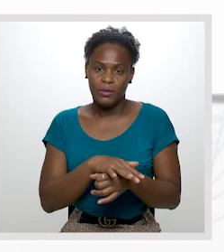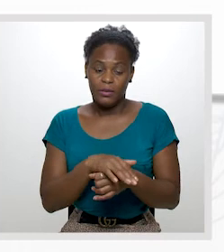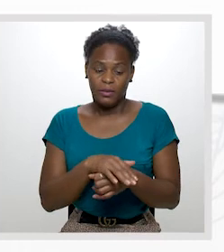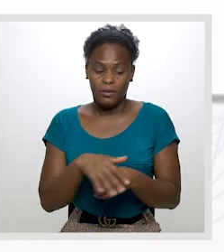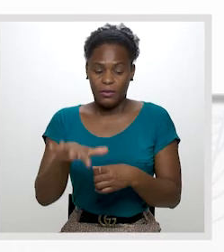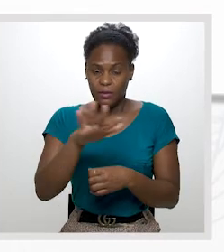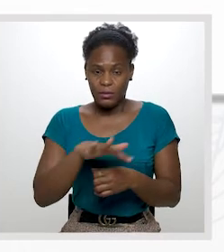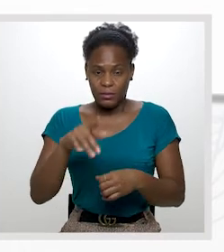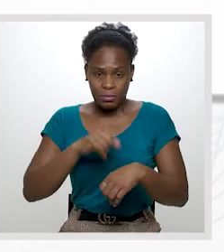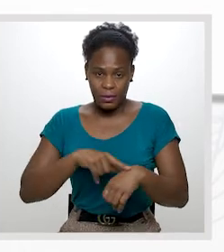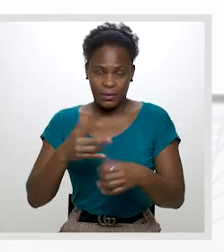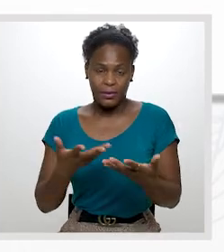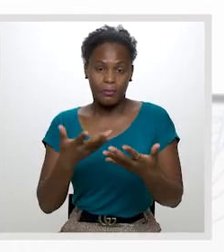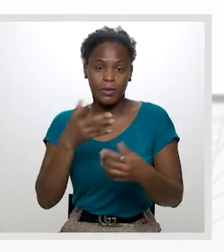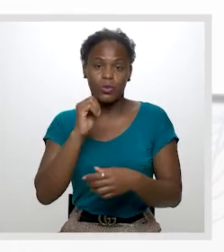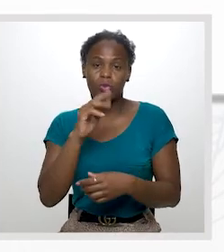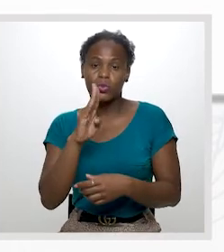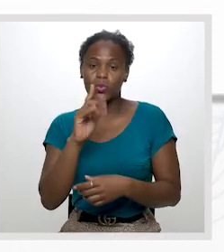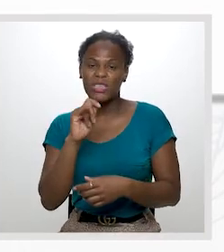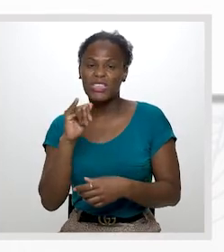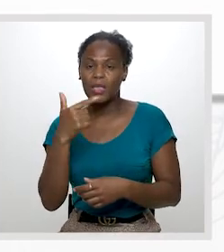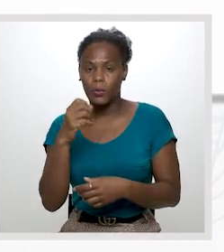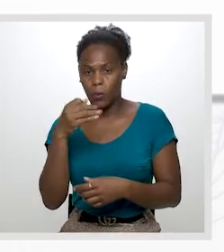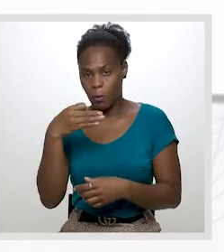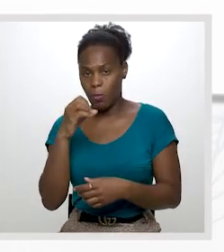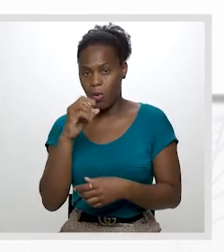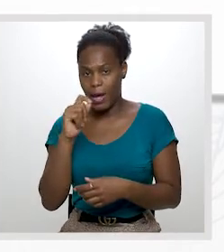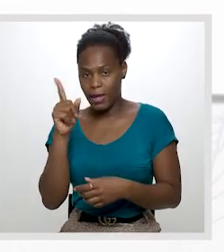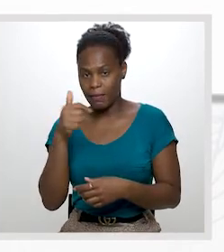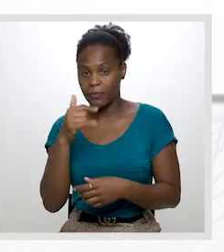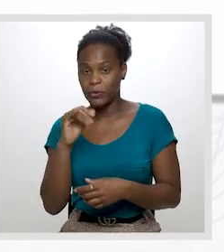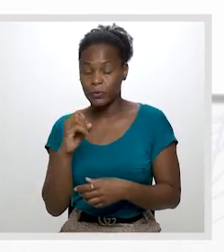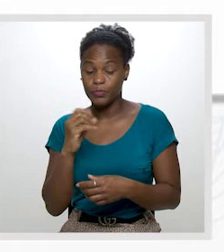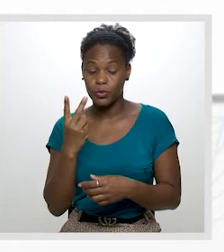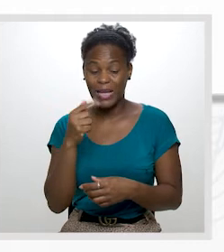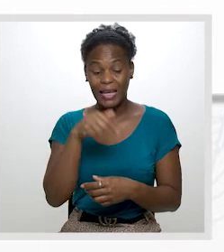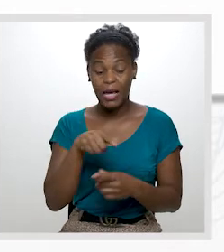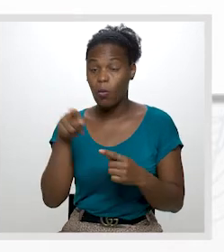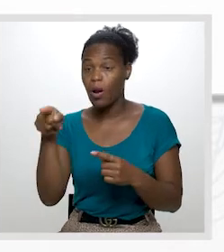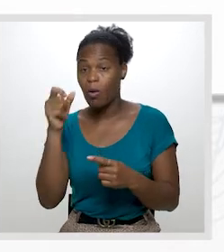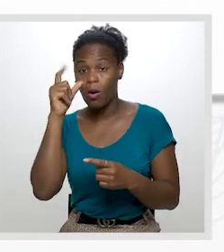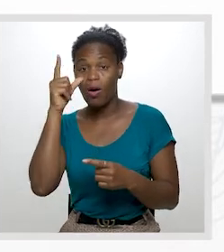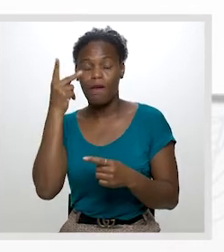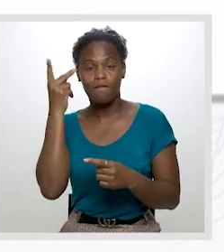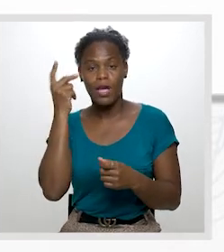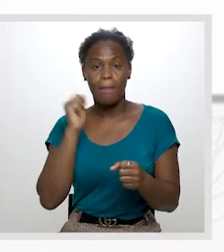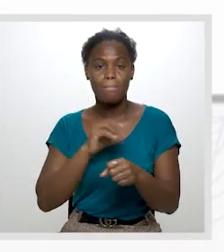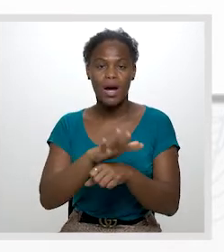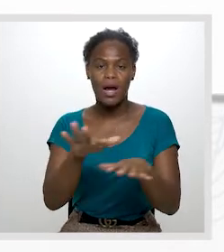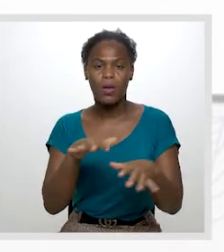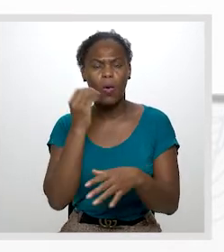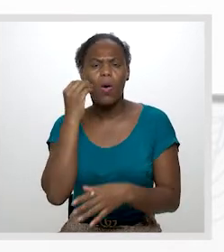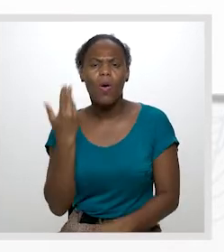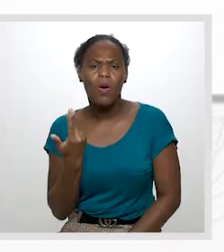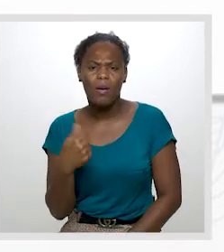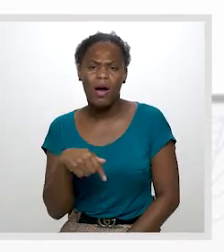situação espaço-temporal do sujeito poético. 2, aqui e acolá, acorda a vida marítima.